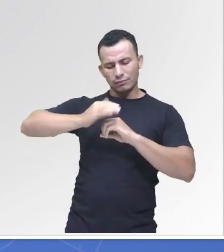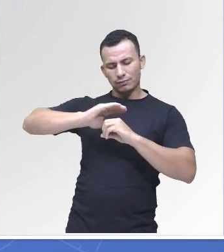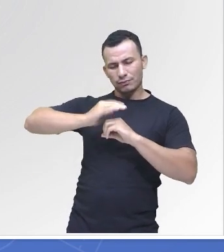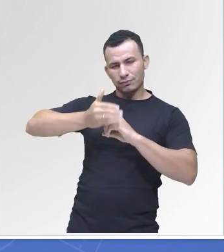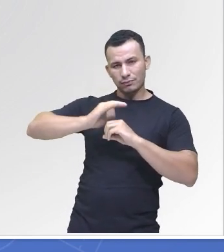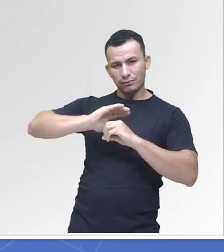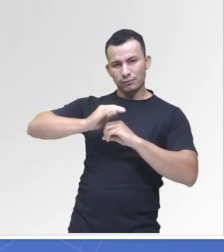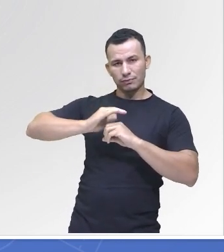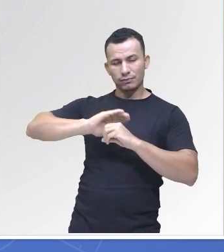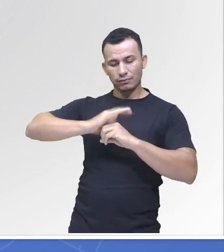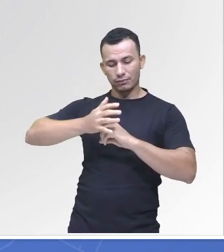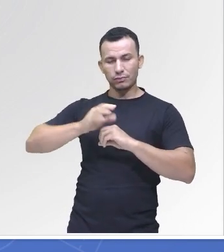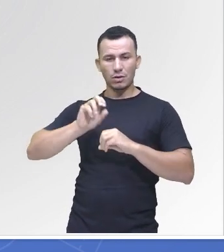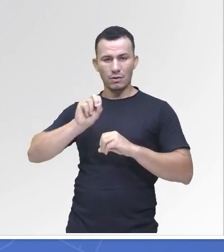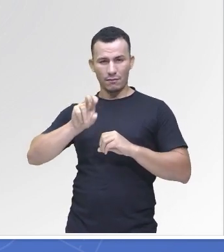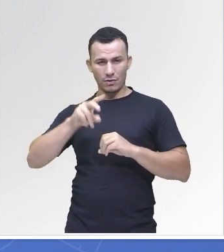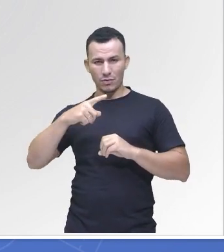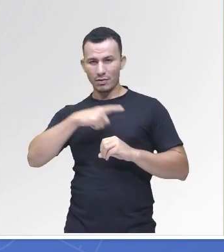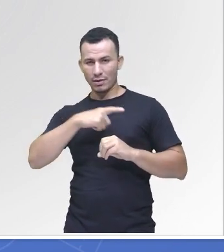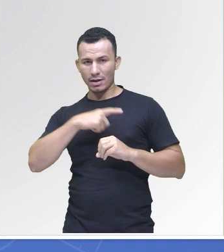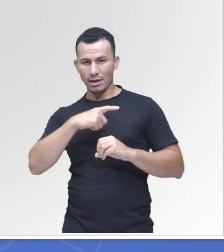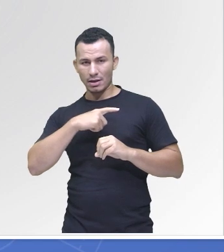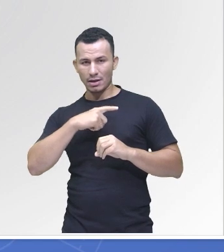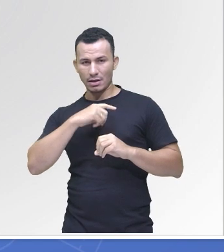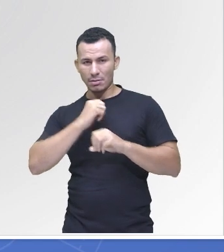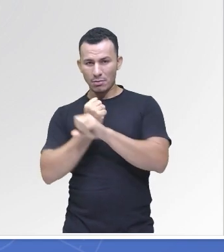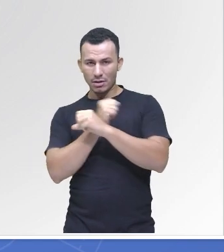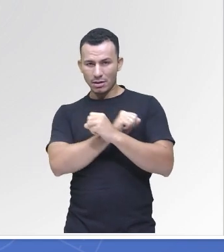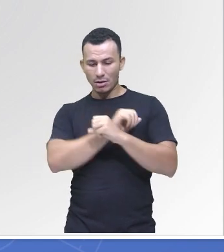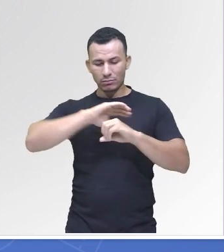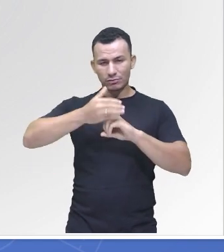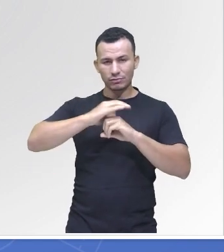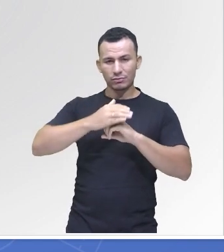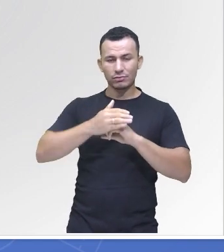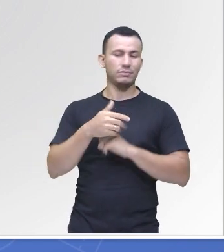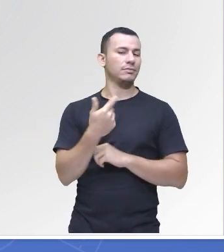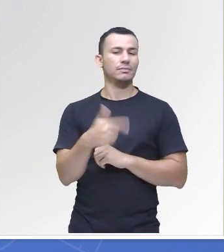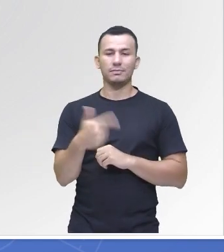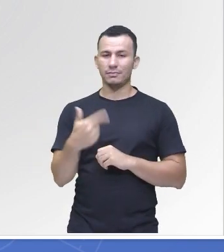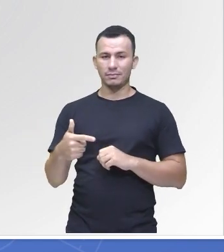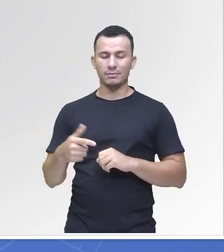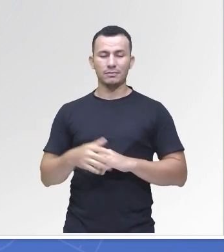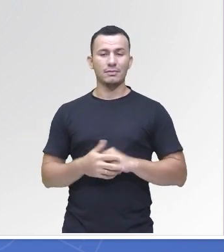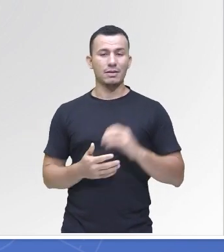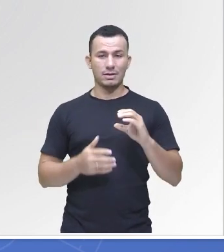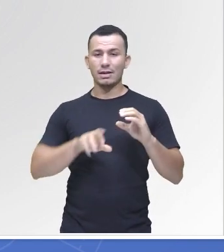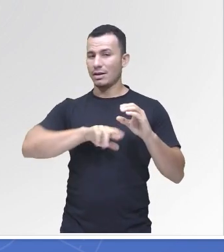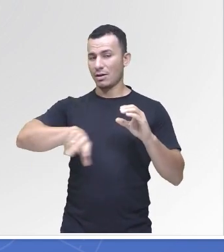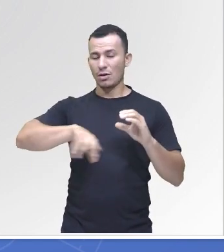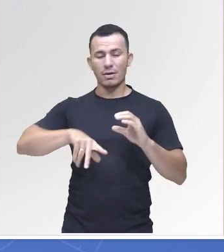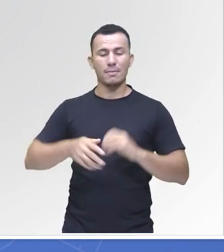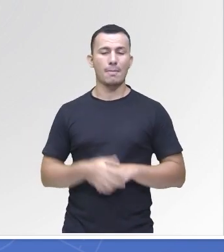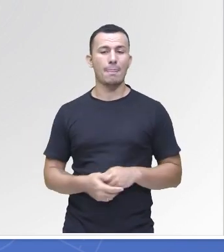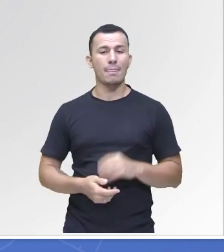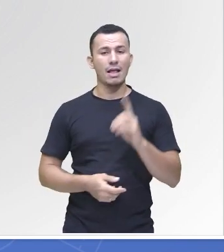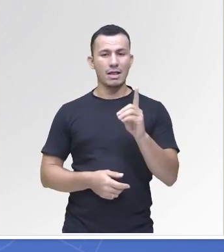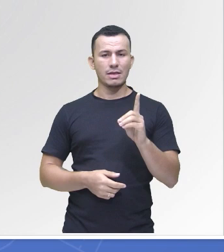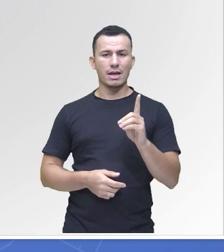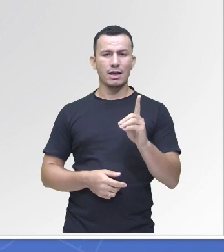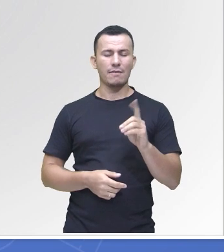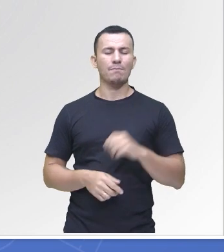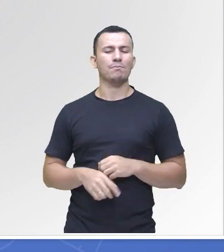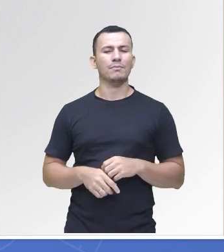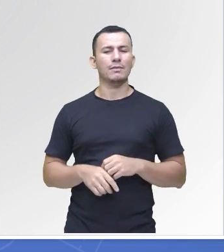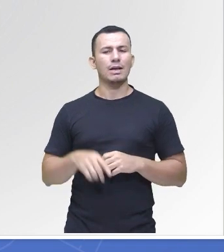retículo endoplasmático. O vírus não tem retículo endoplasmático, então já está errado a C também. D. São todos